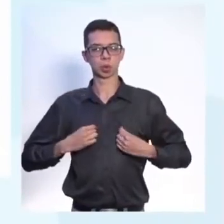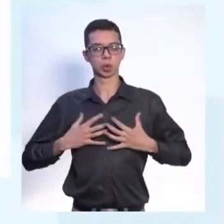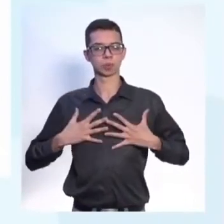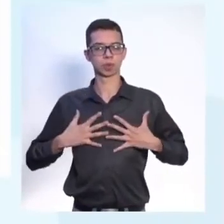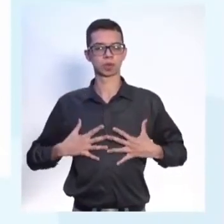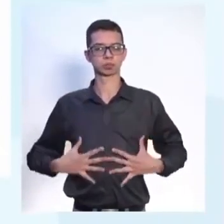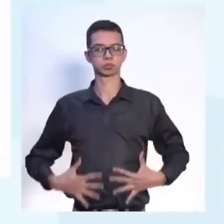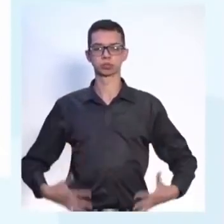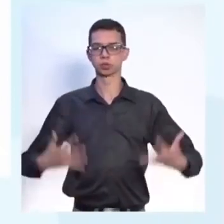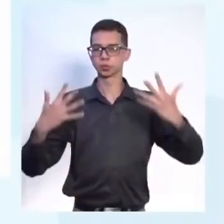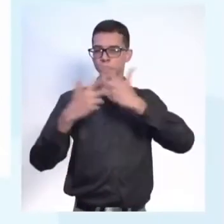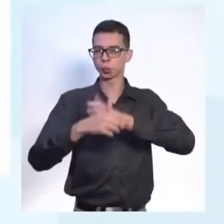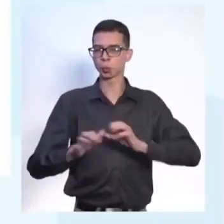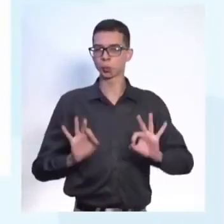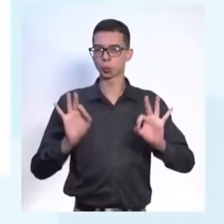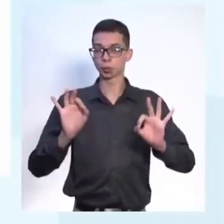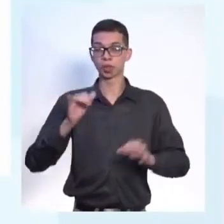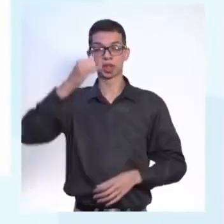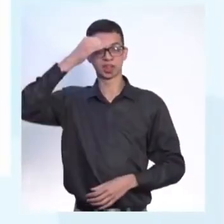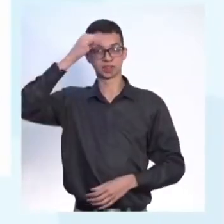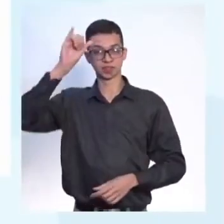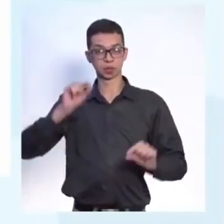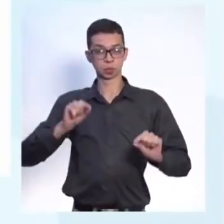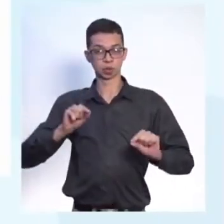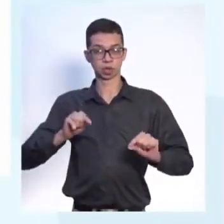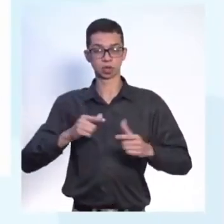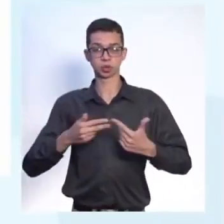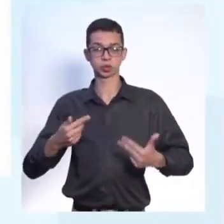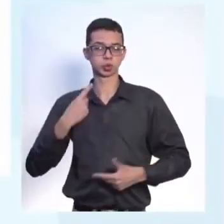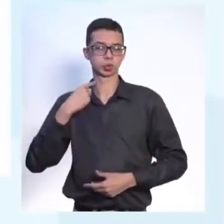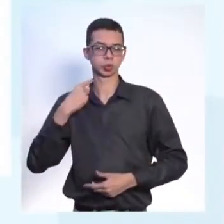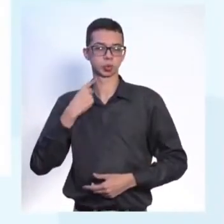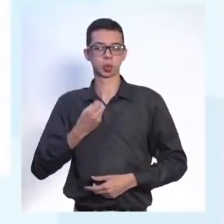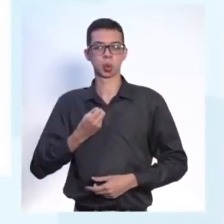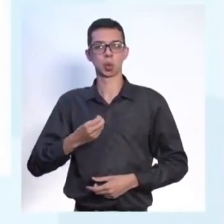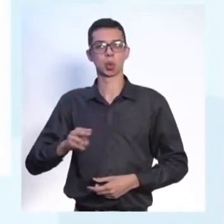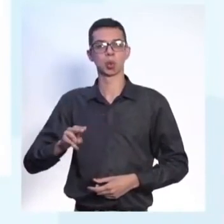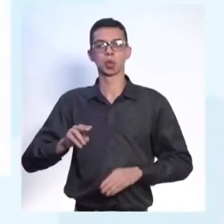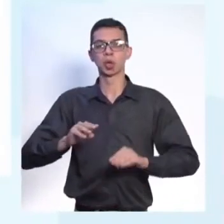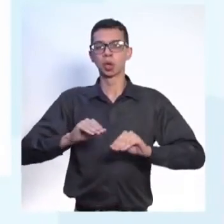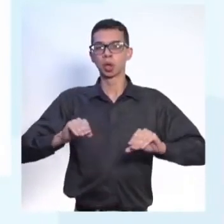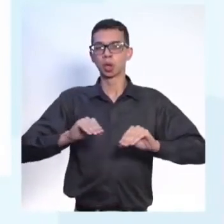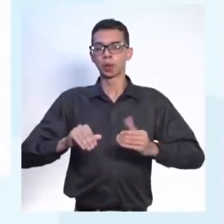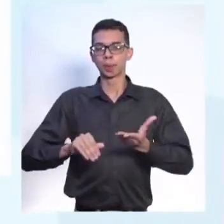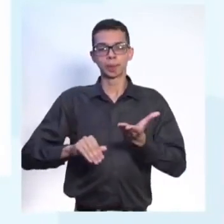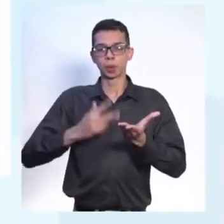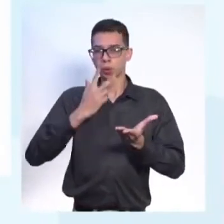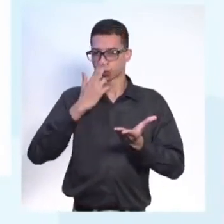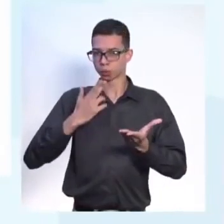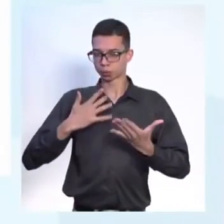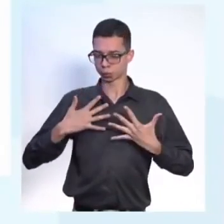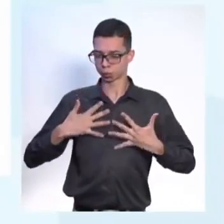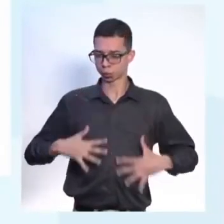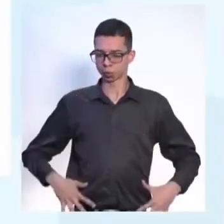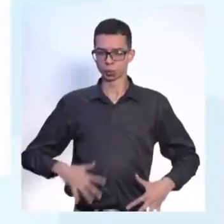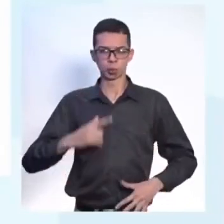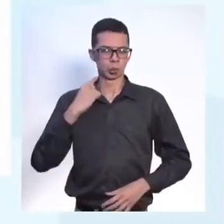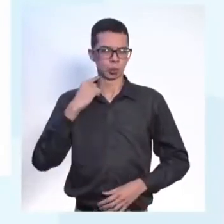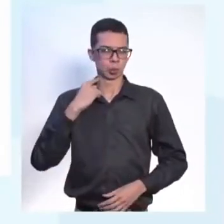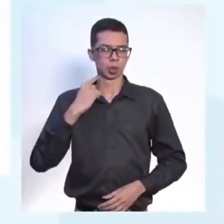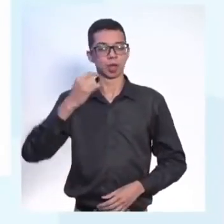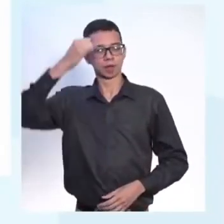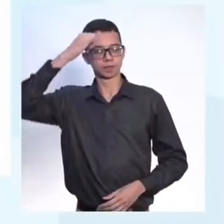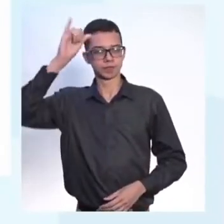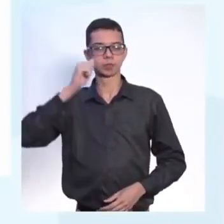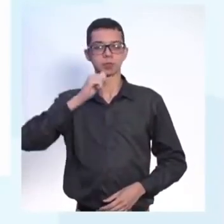a custo que a lama ou o pólis empane o brilho do vestido. Há operários de tamancos, há mulheres de